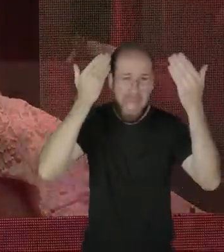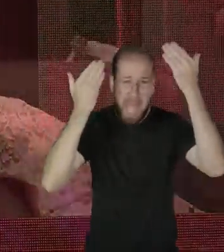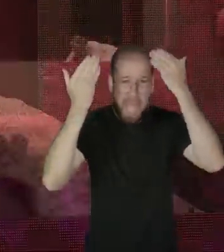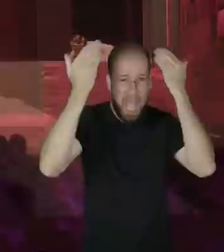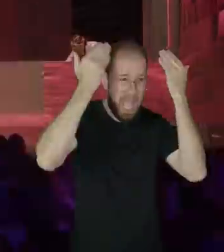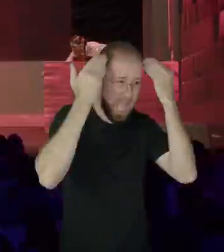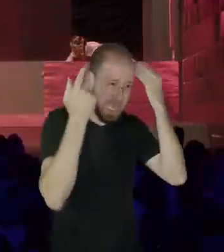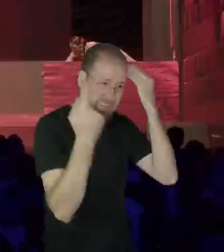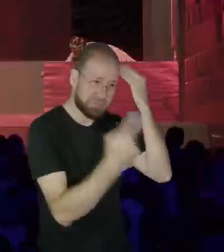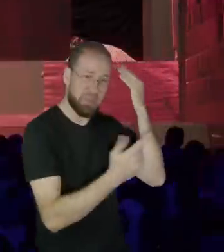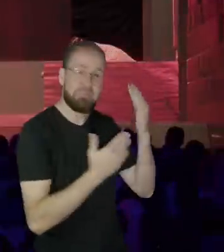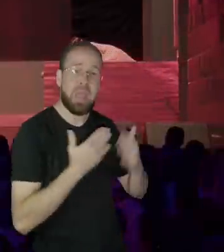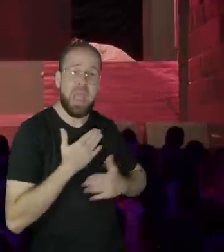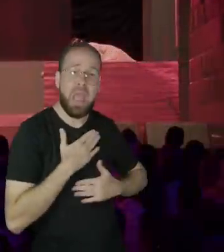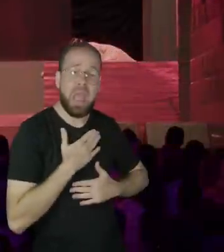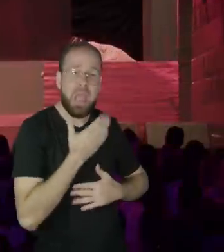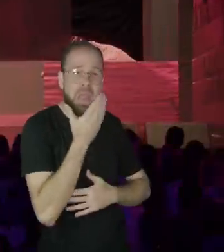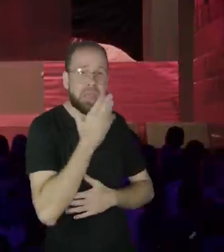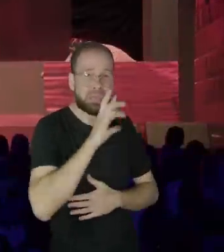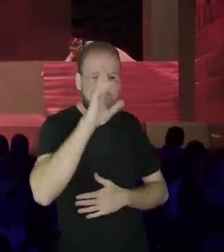Senhor.